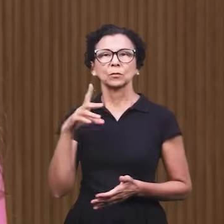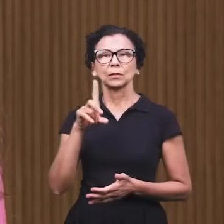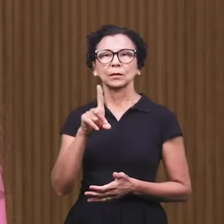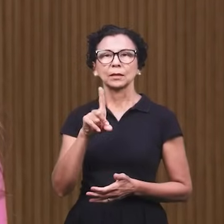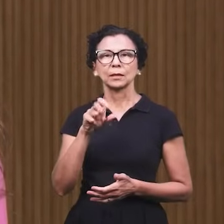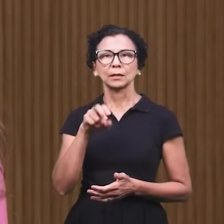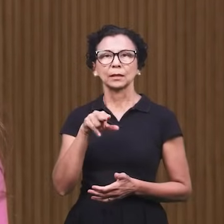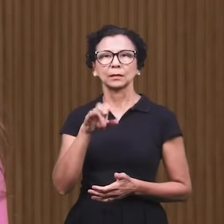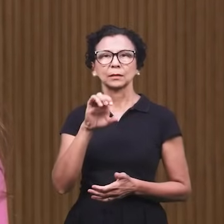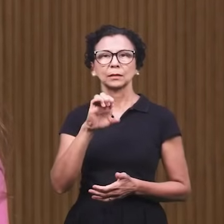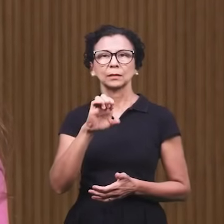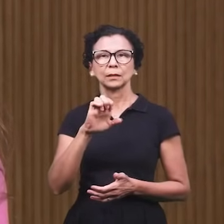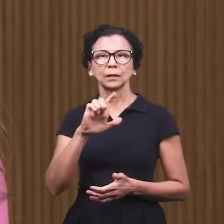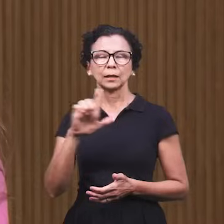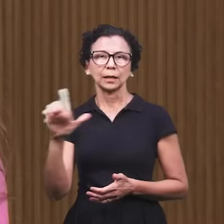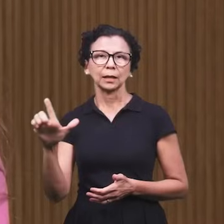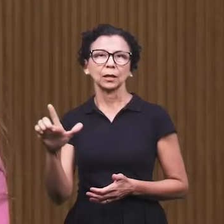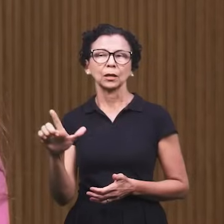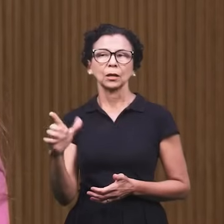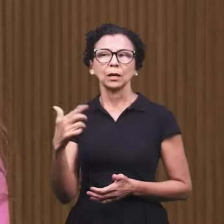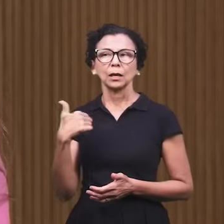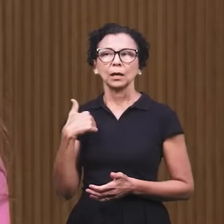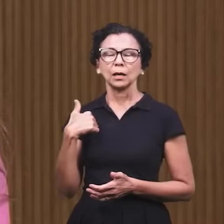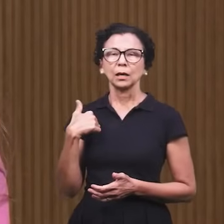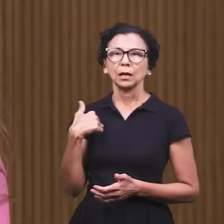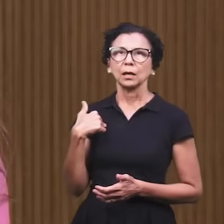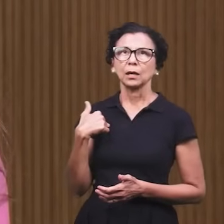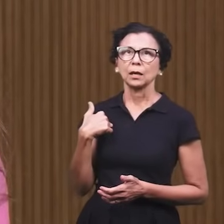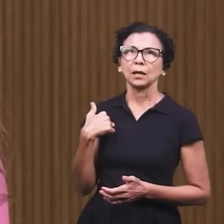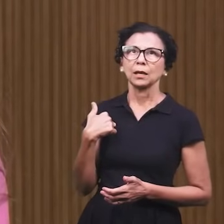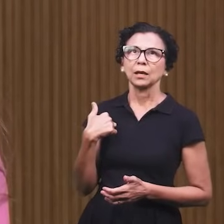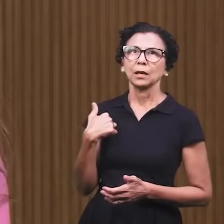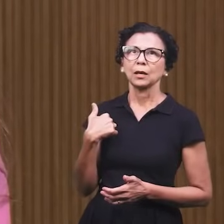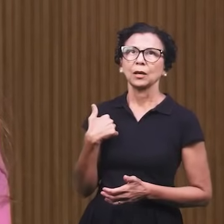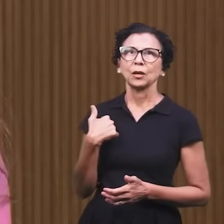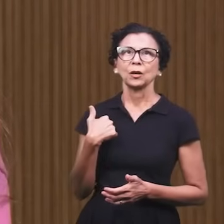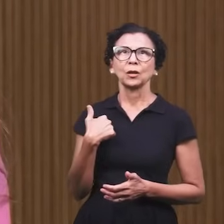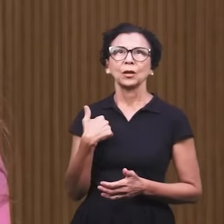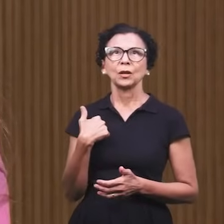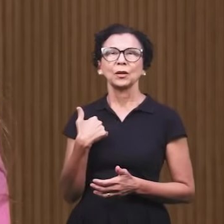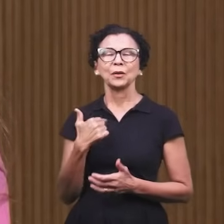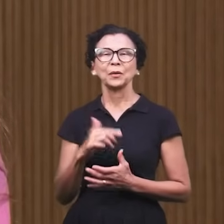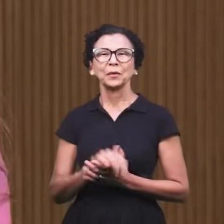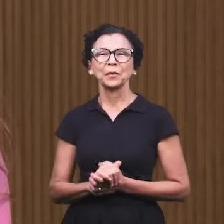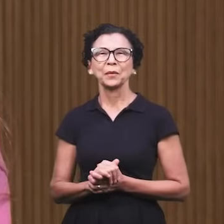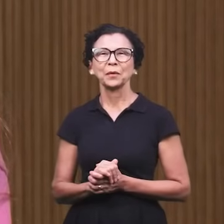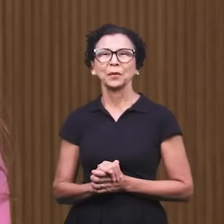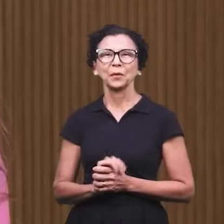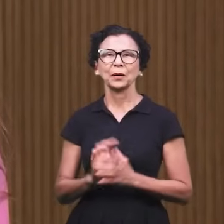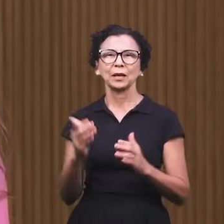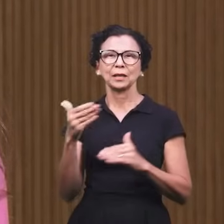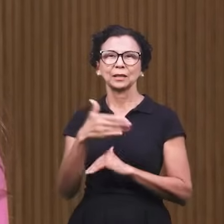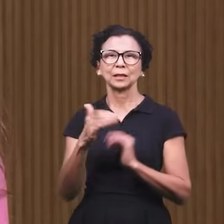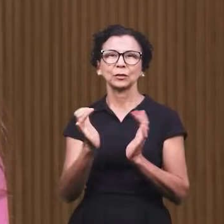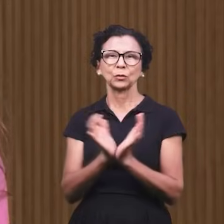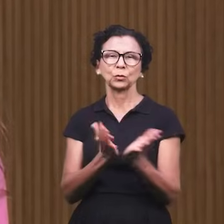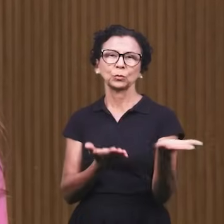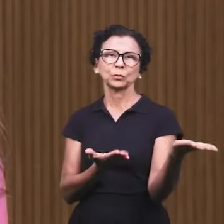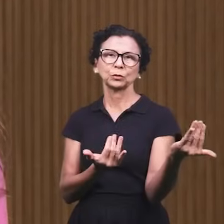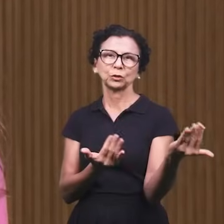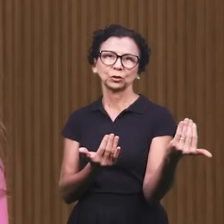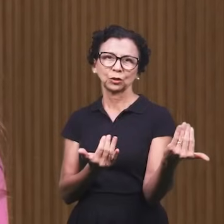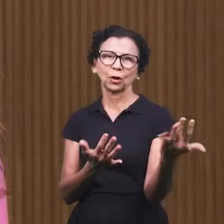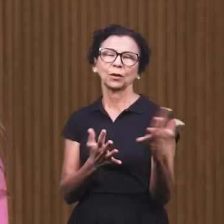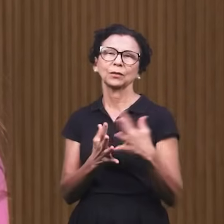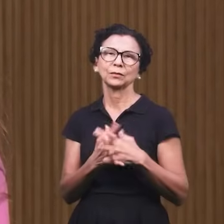profissional. Eu sou uma jovem que entrou na classe faz 5 meses e, como eu, acredito que muitos jovens vão entrar no primeiro ano do